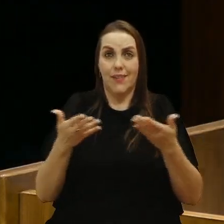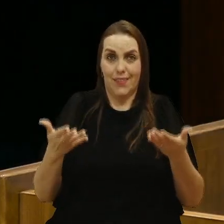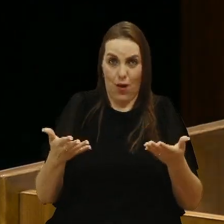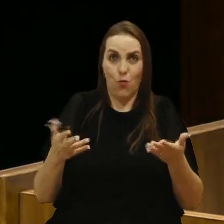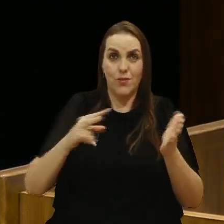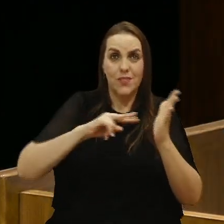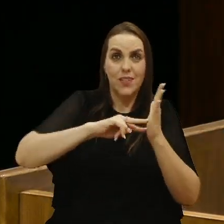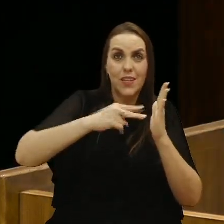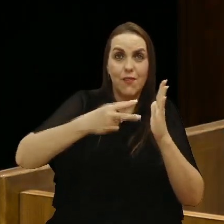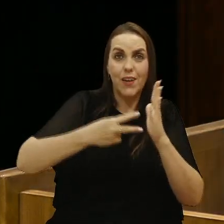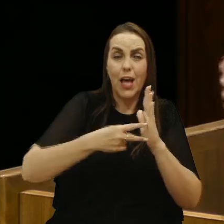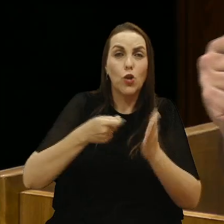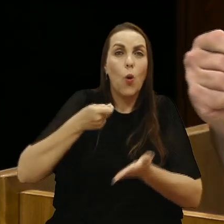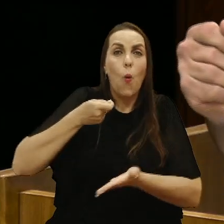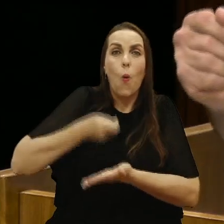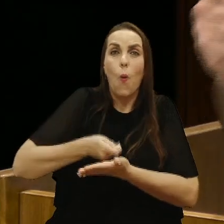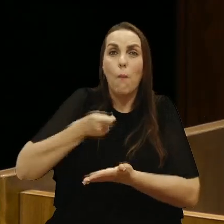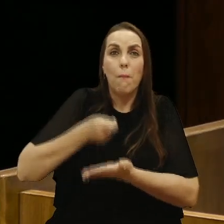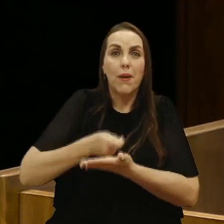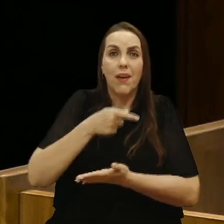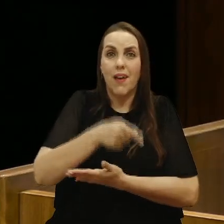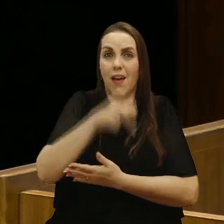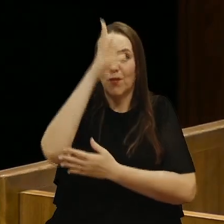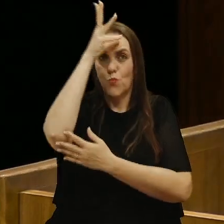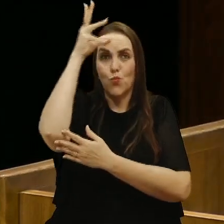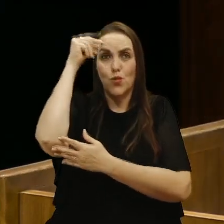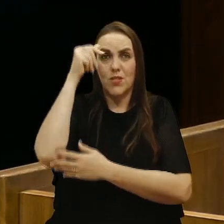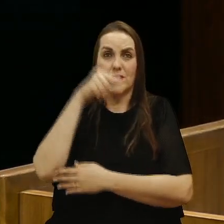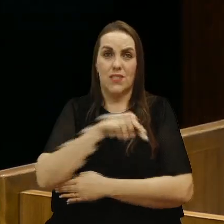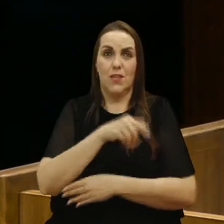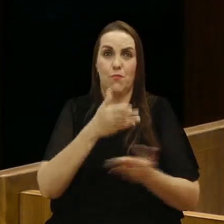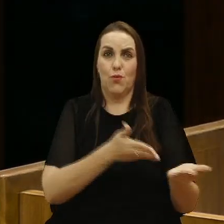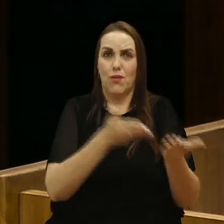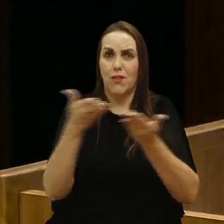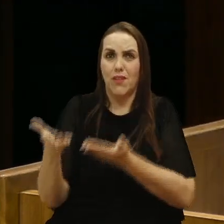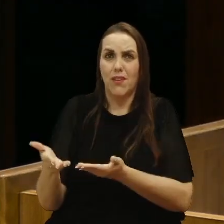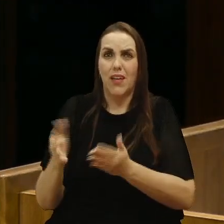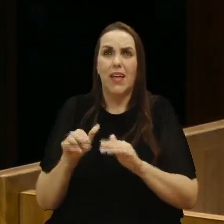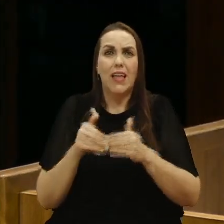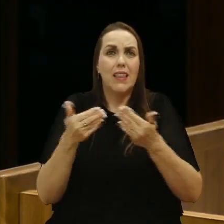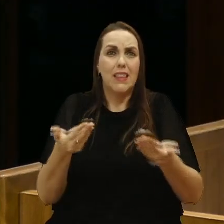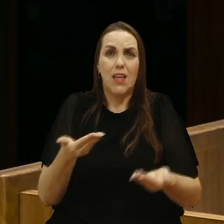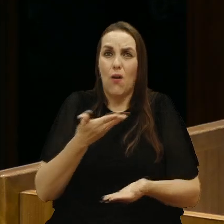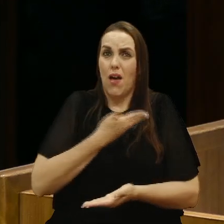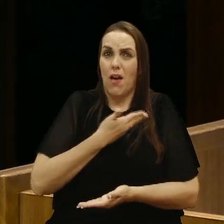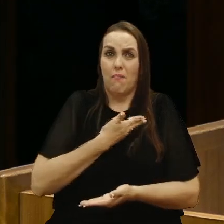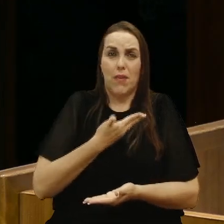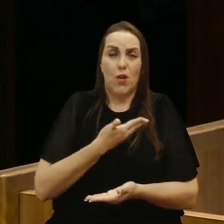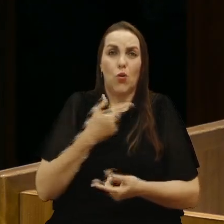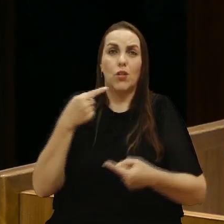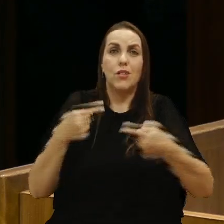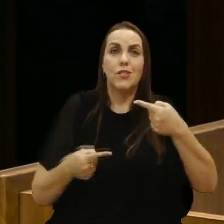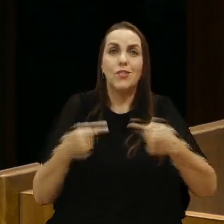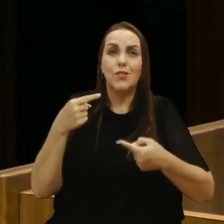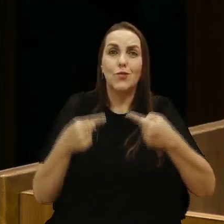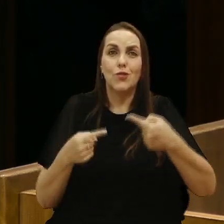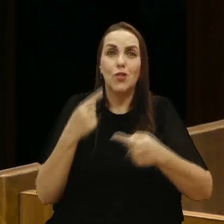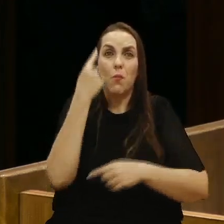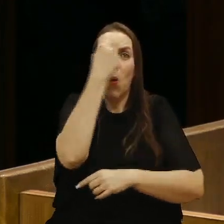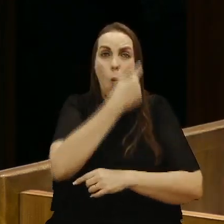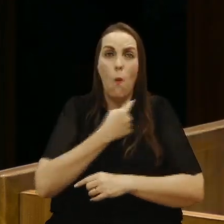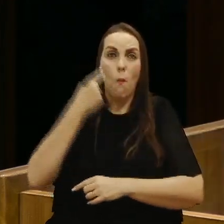não cria obrigação ao município. Então, meus amigos, nós estamos aqui discutindo há mais de 1